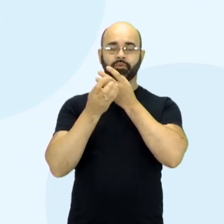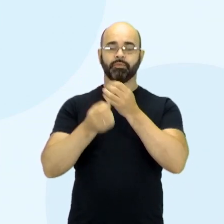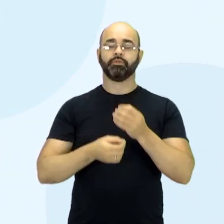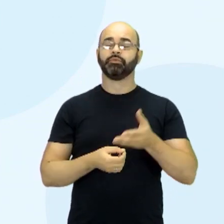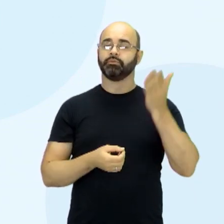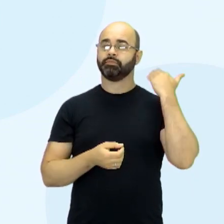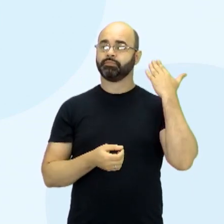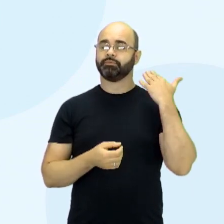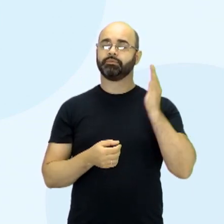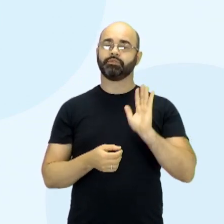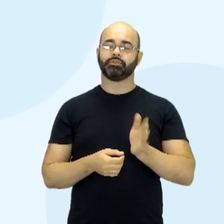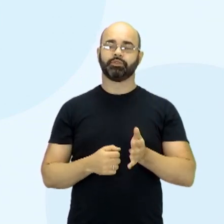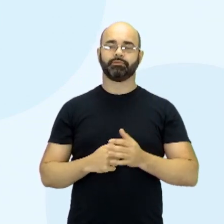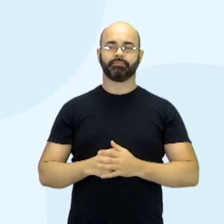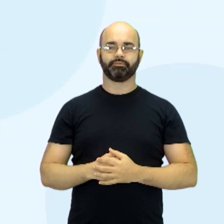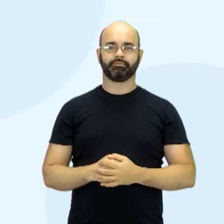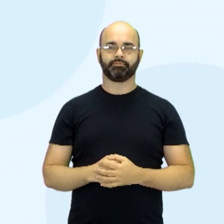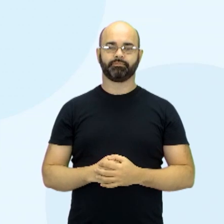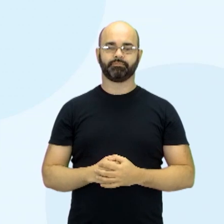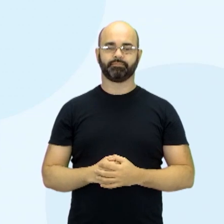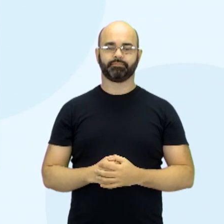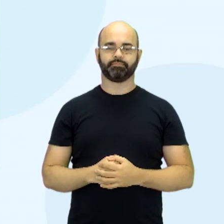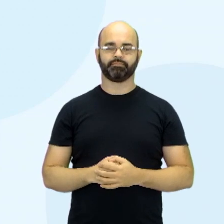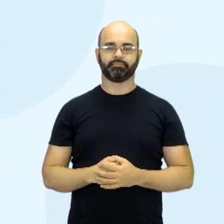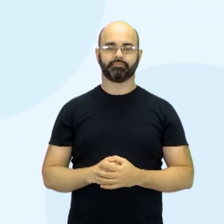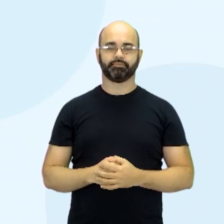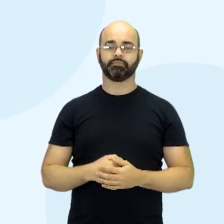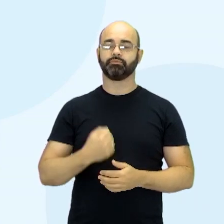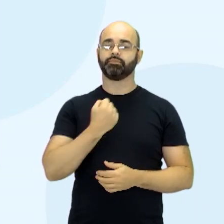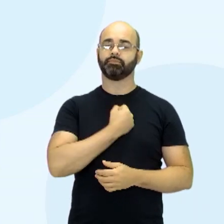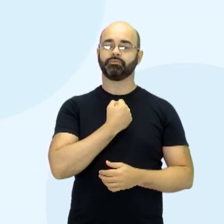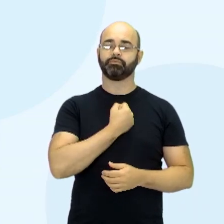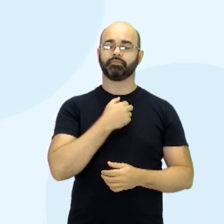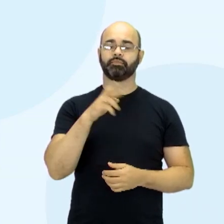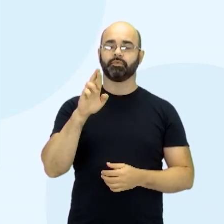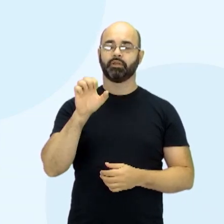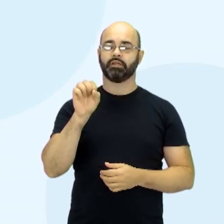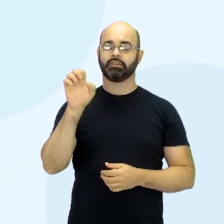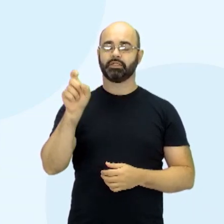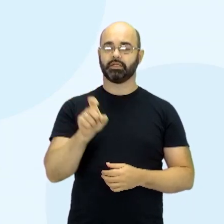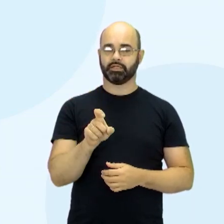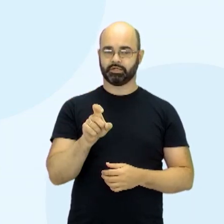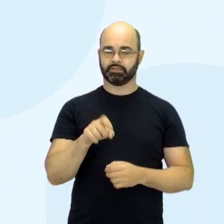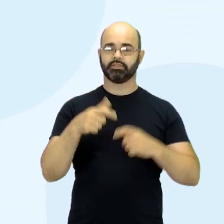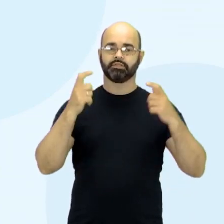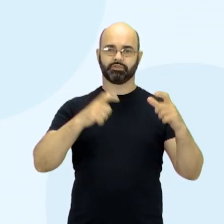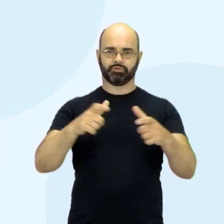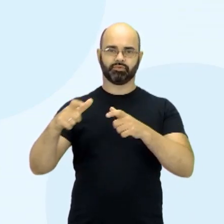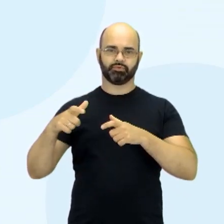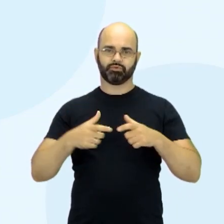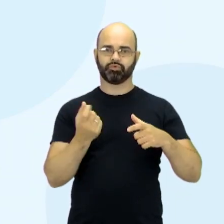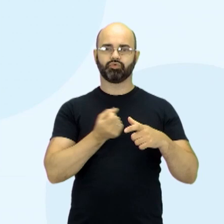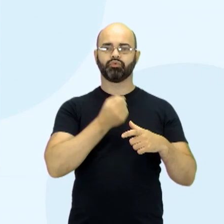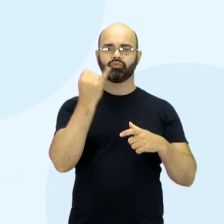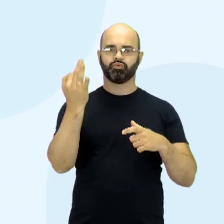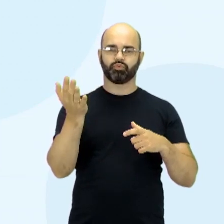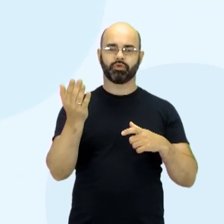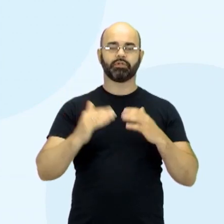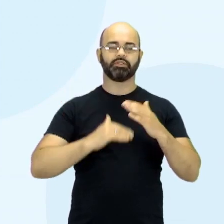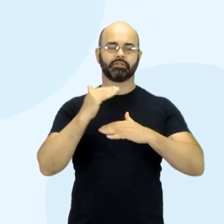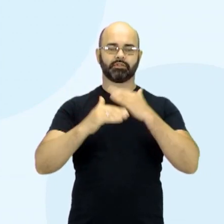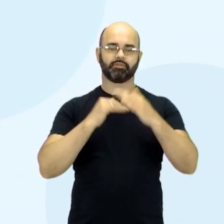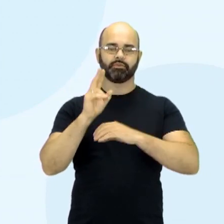algumas informações que eu passei ontem para vocês. Então está aí o número de RESEX, né, de reservas extrativistas, né, de reservas de